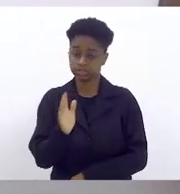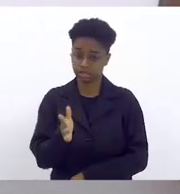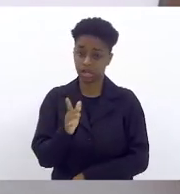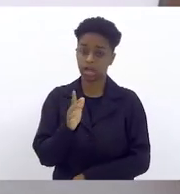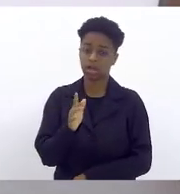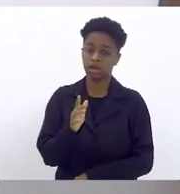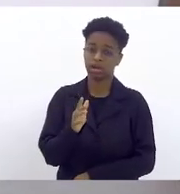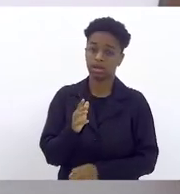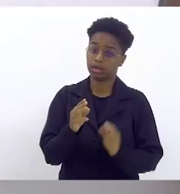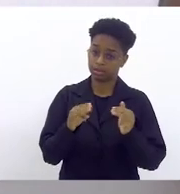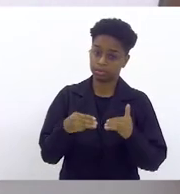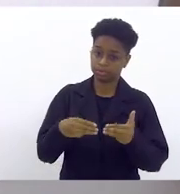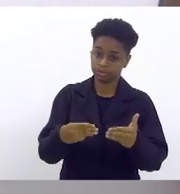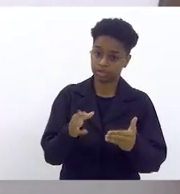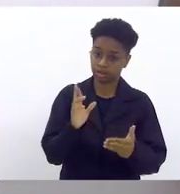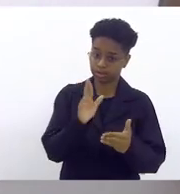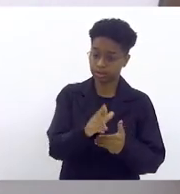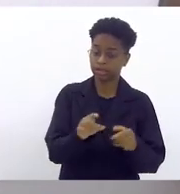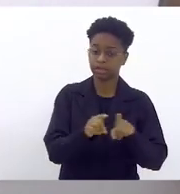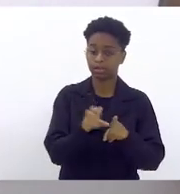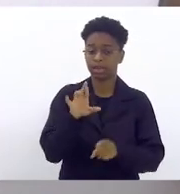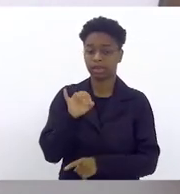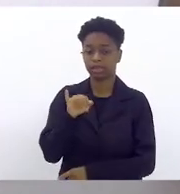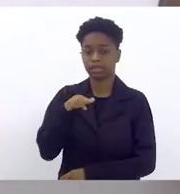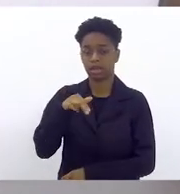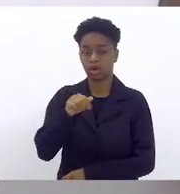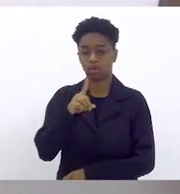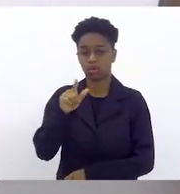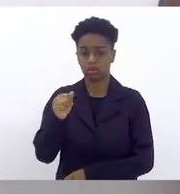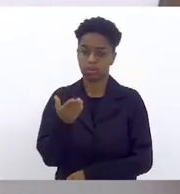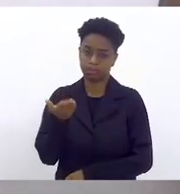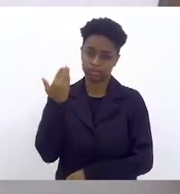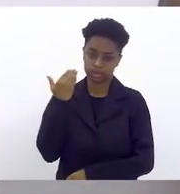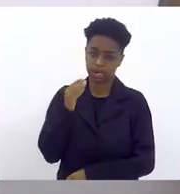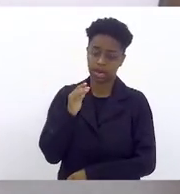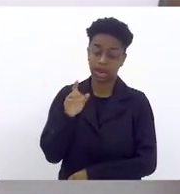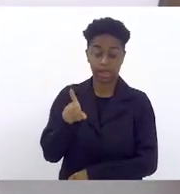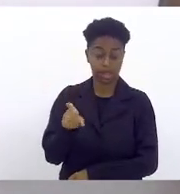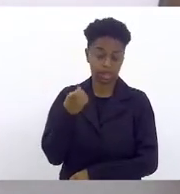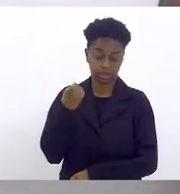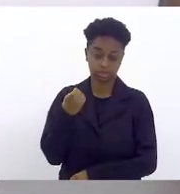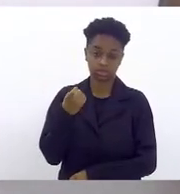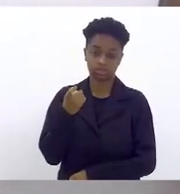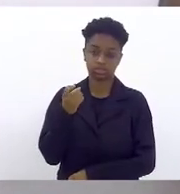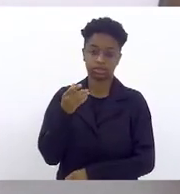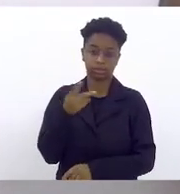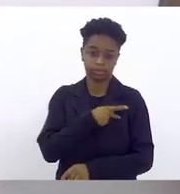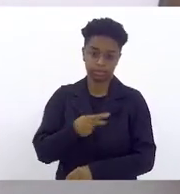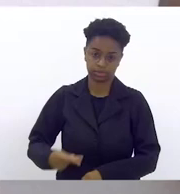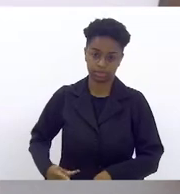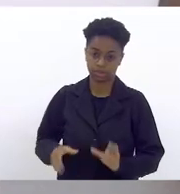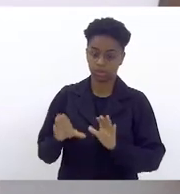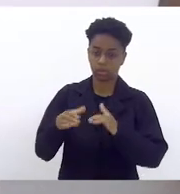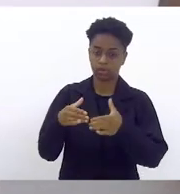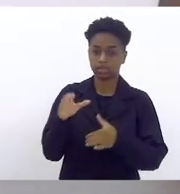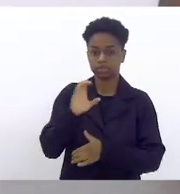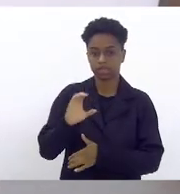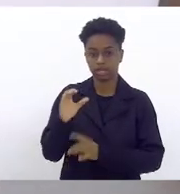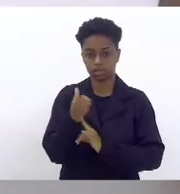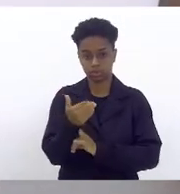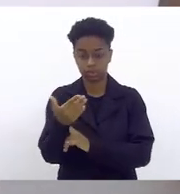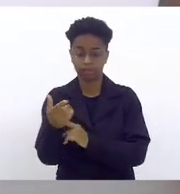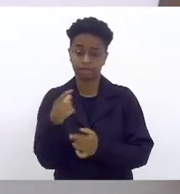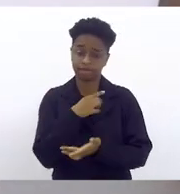o Reinaldo que foi secretário de ciência e tecnologia enfim várias pessoas da área de saúde que estão hoje